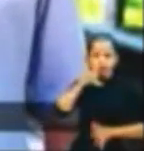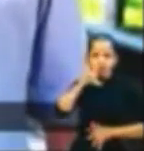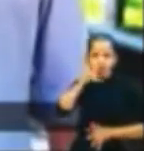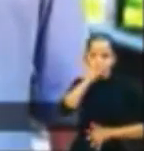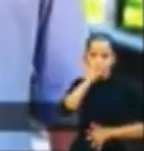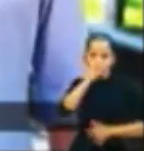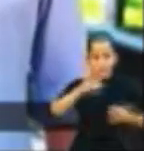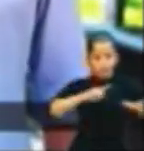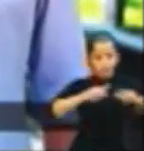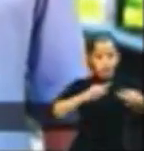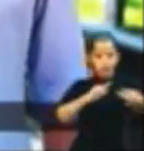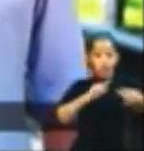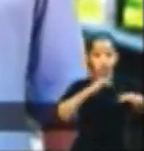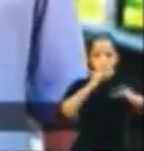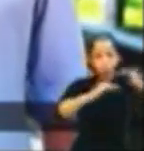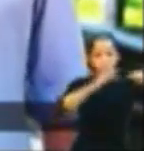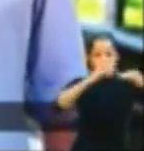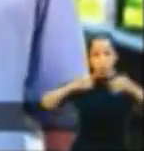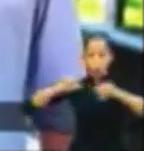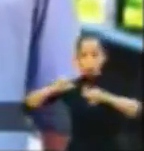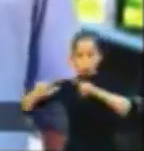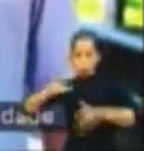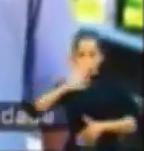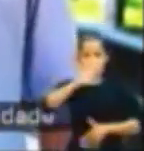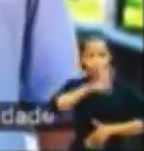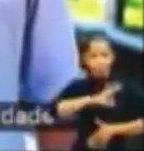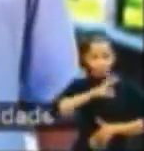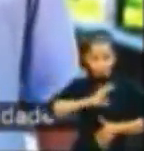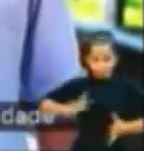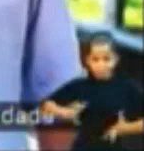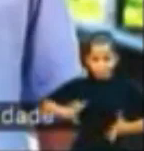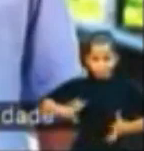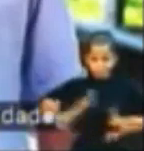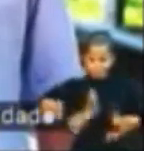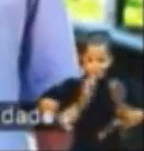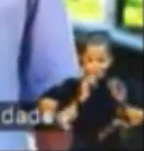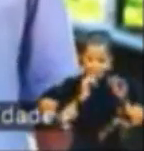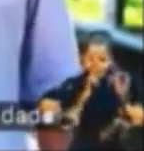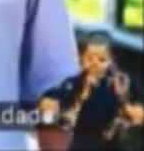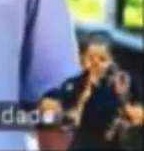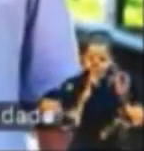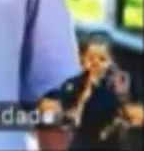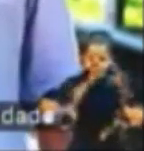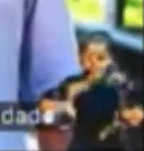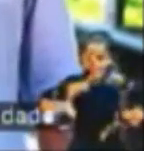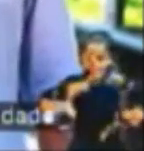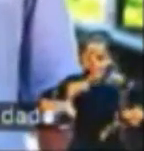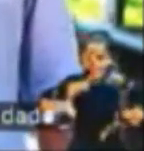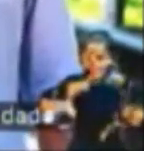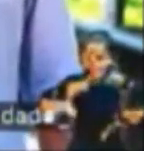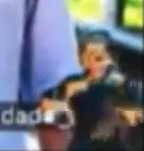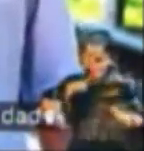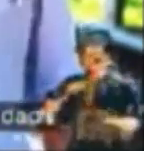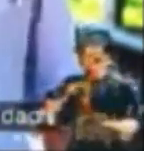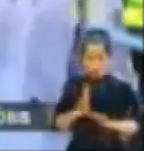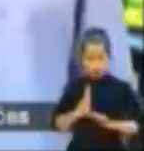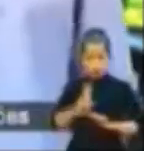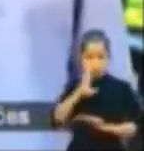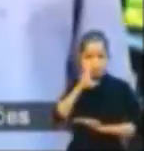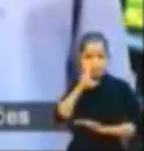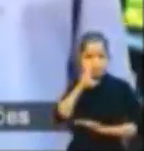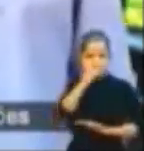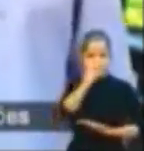criativa, fomenta o emprego e a geração de renda, inclusive trazendo recursos na cidade. Fortaleceremos